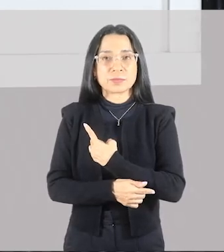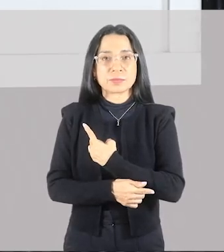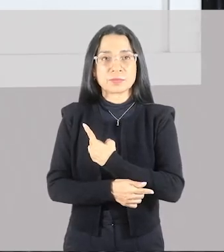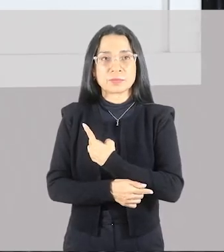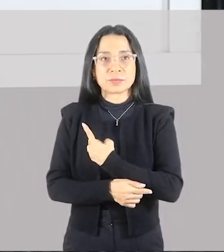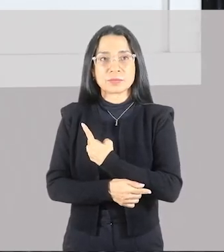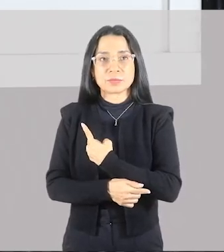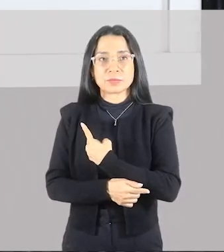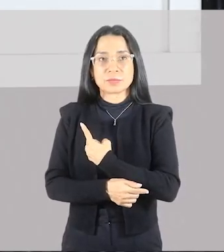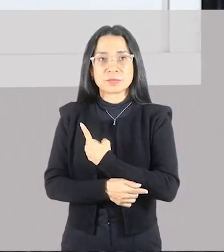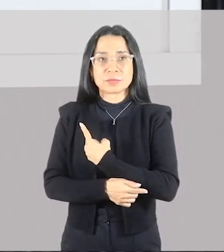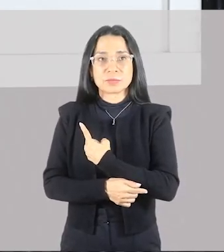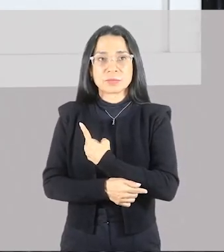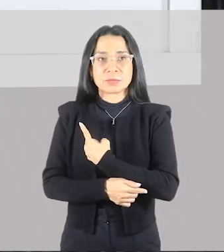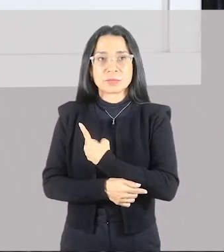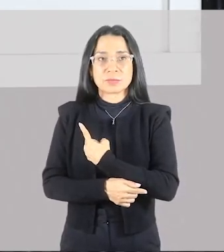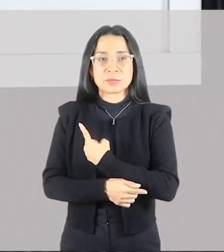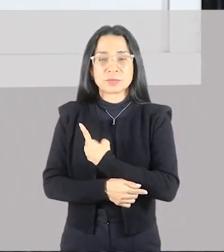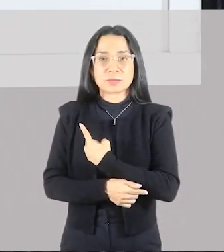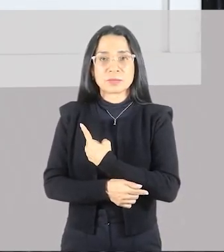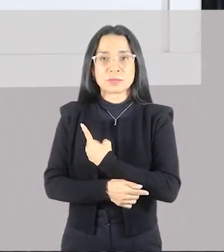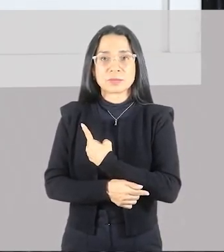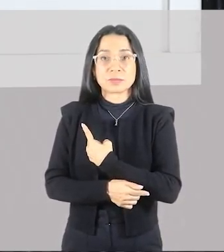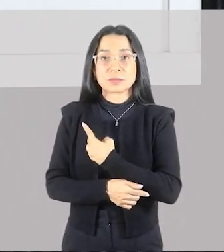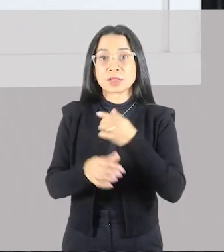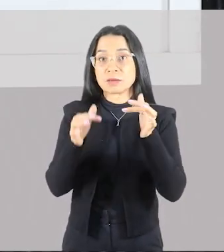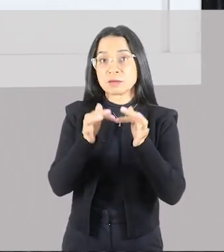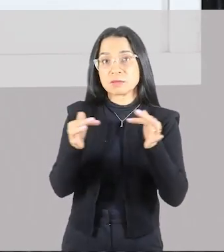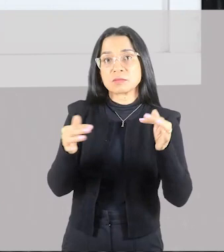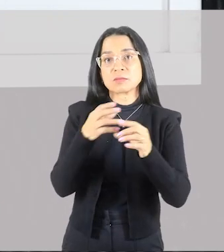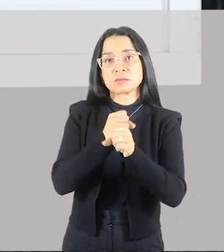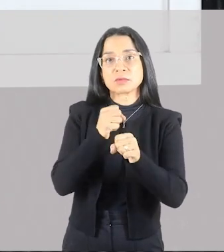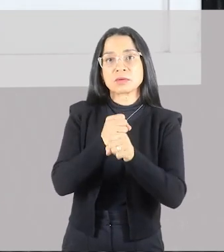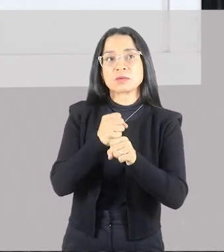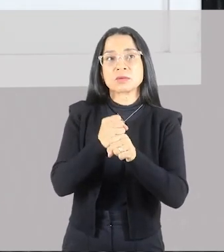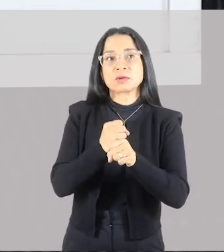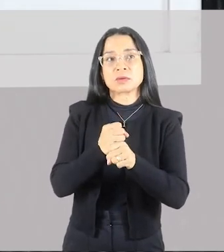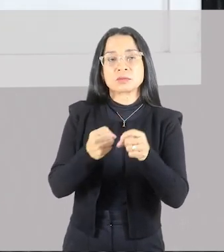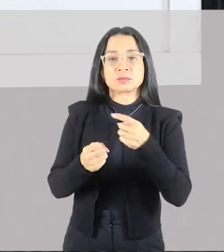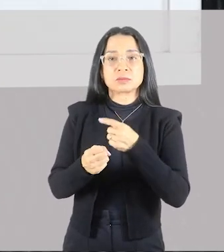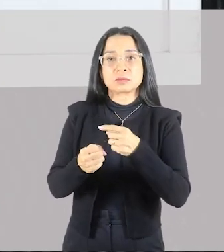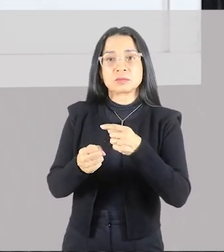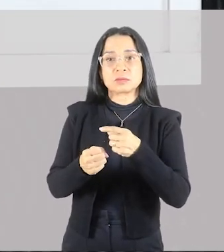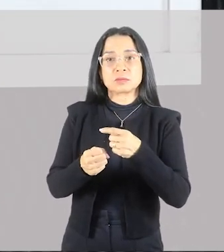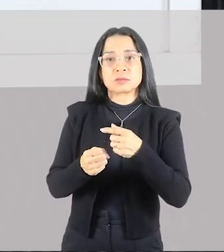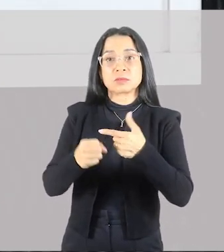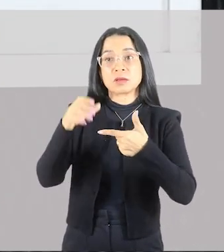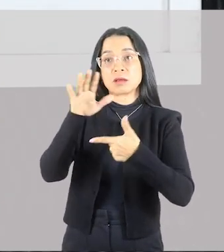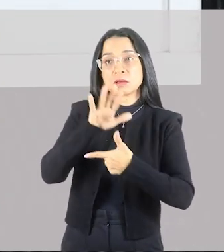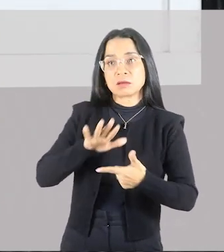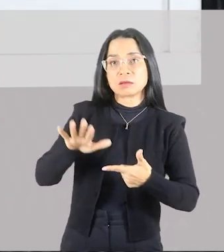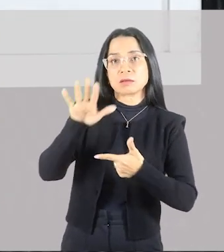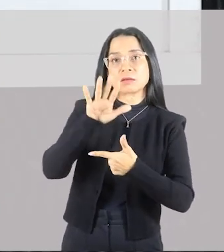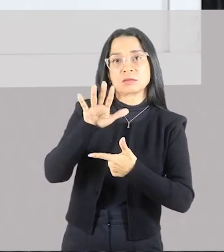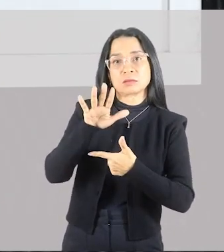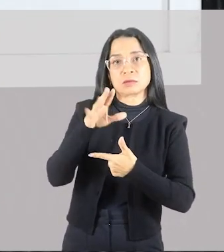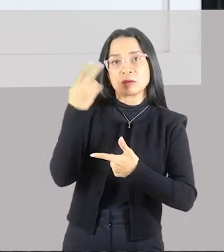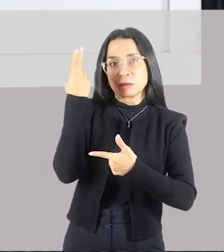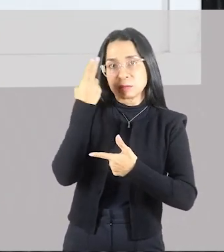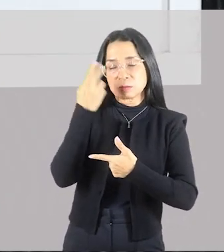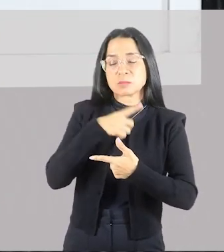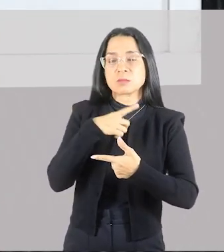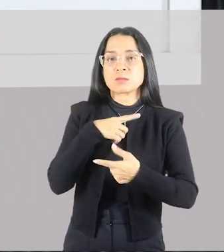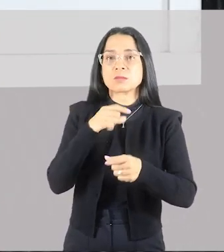dividido por 2. Certo? Então, essa é a fórmula para calcular a área do trapézio. Também é bem comum